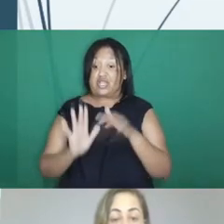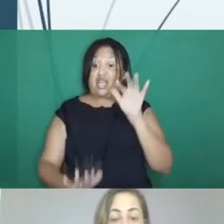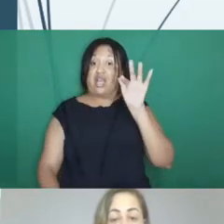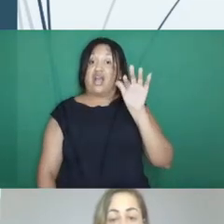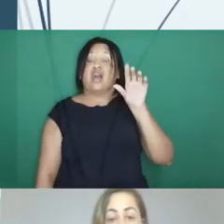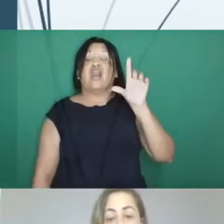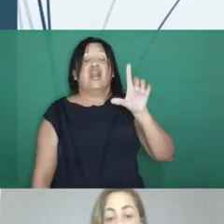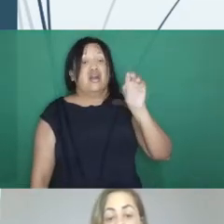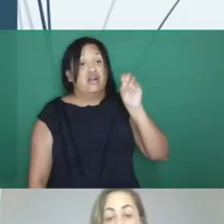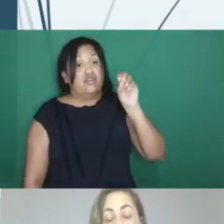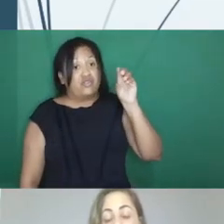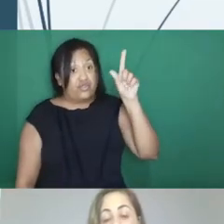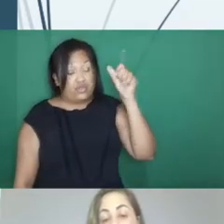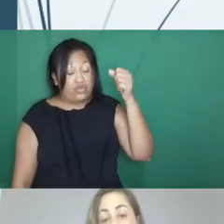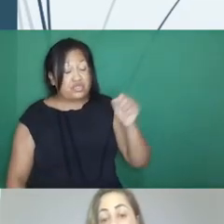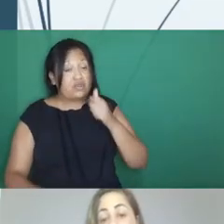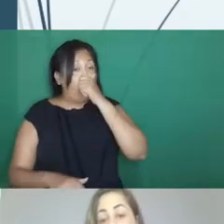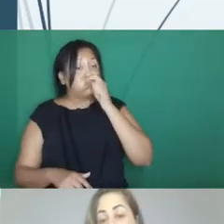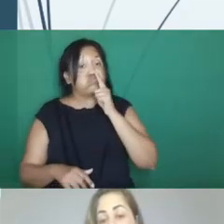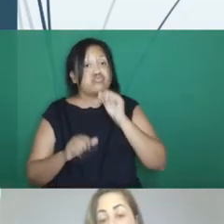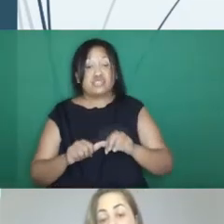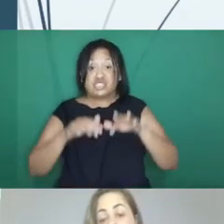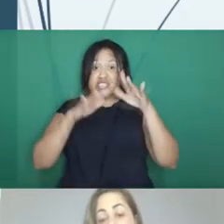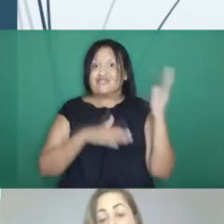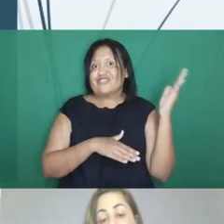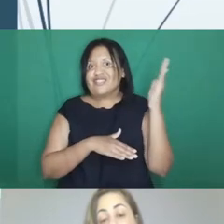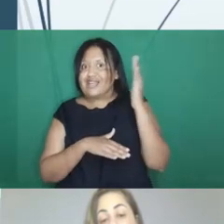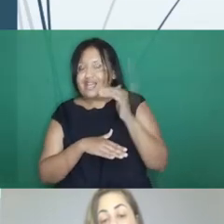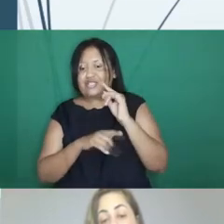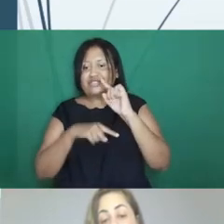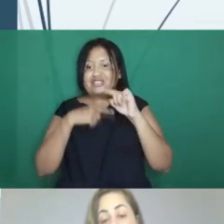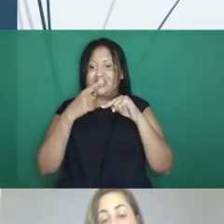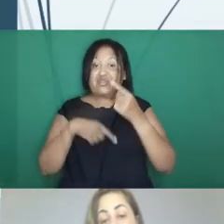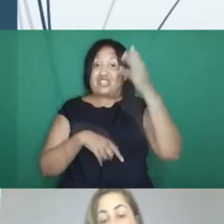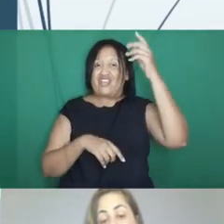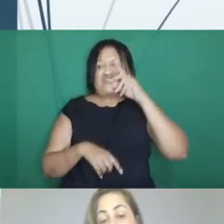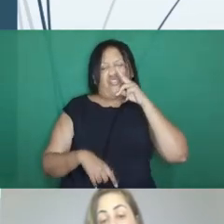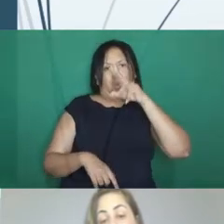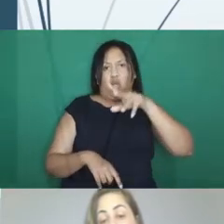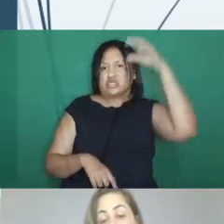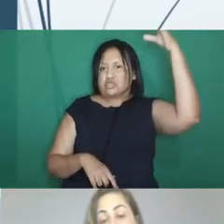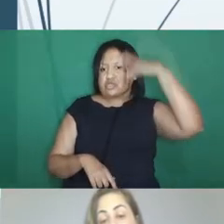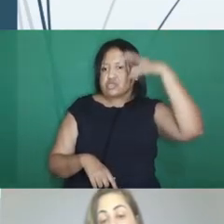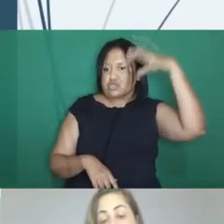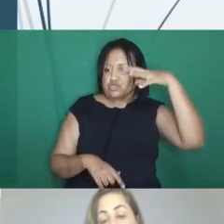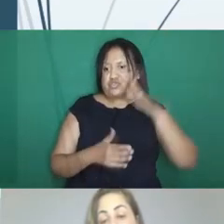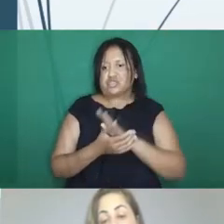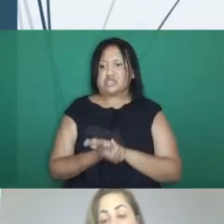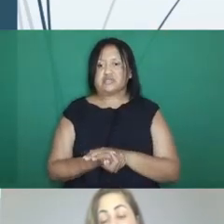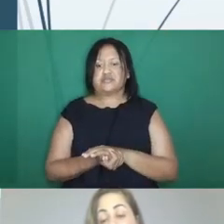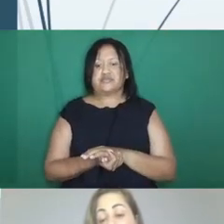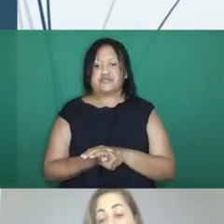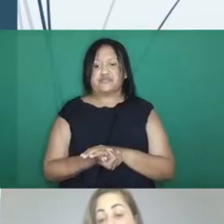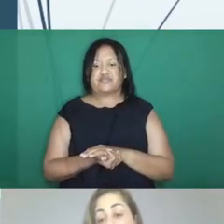são exigentes né Que que aconteceu elas vieram depois das fortes chuvas ou novamente have rains